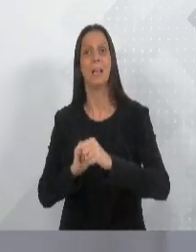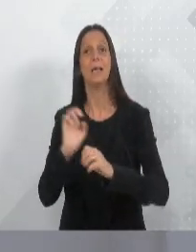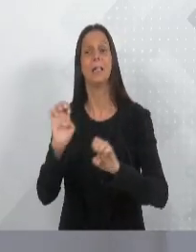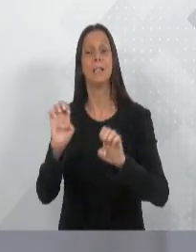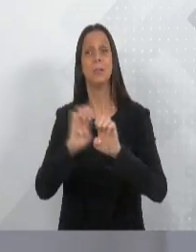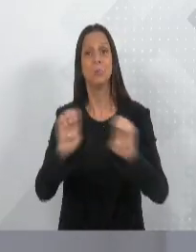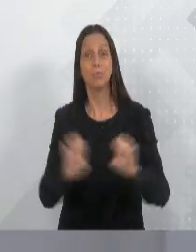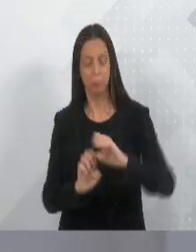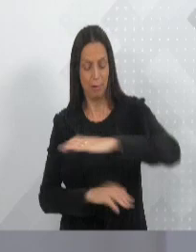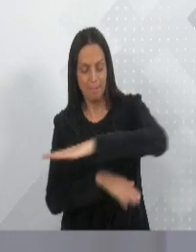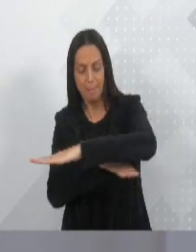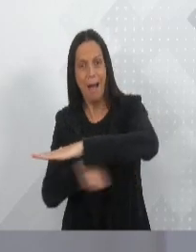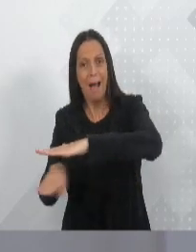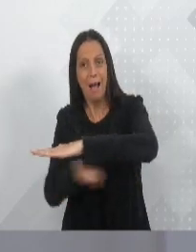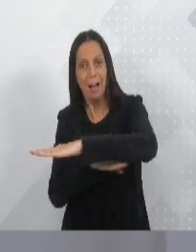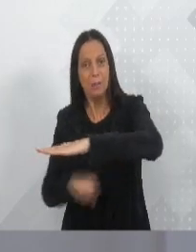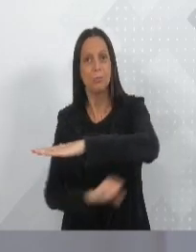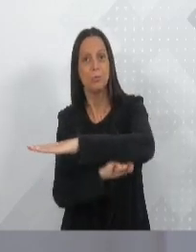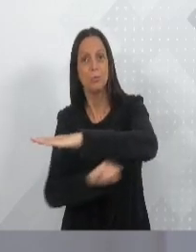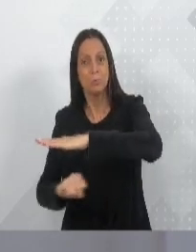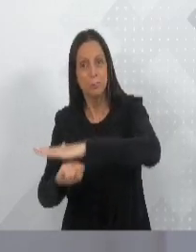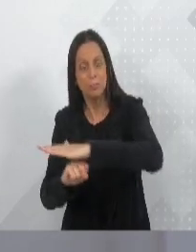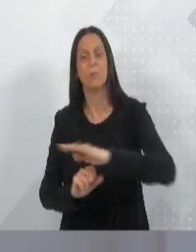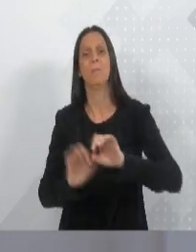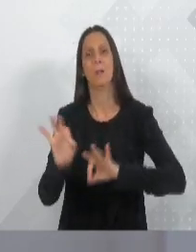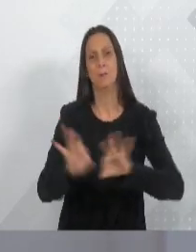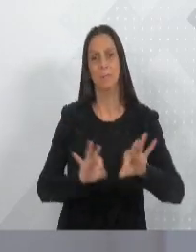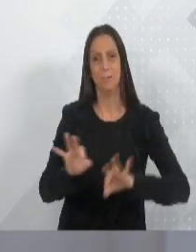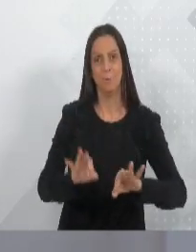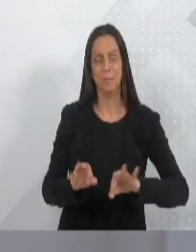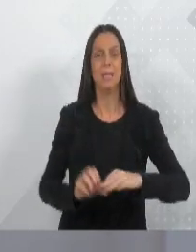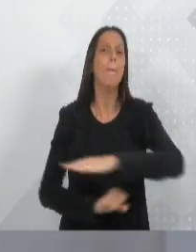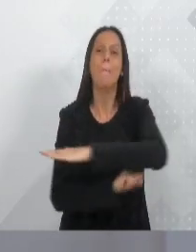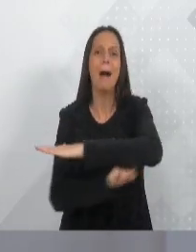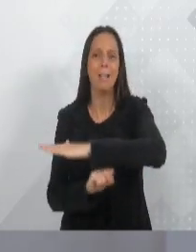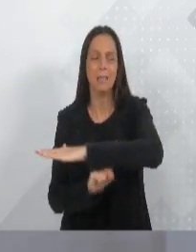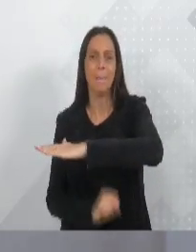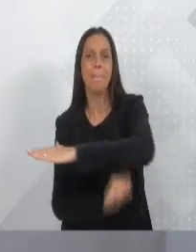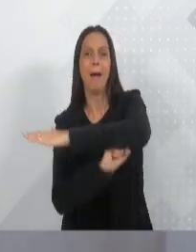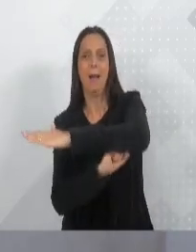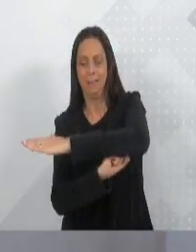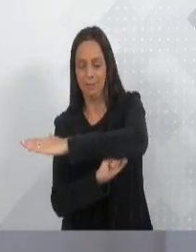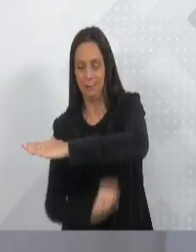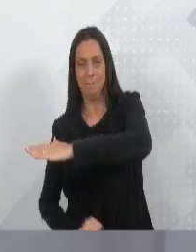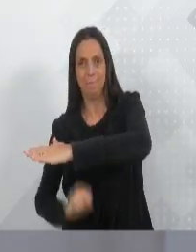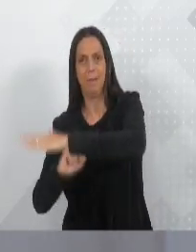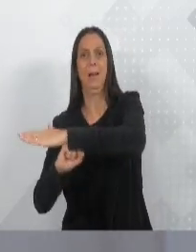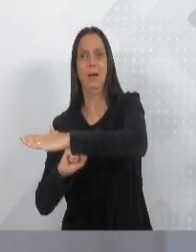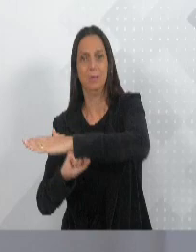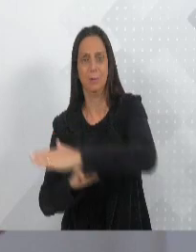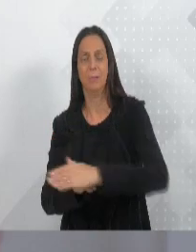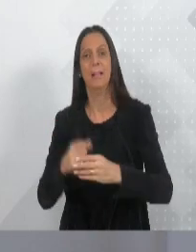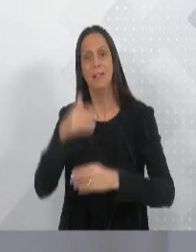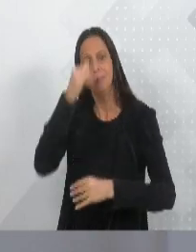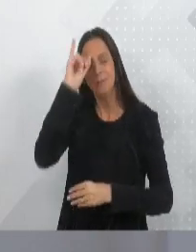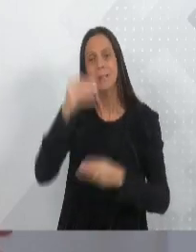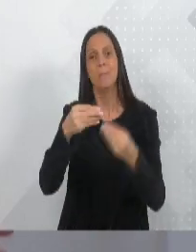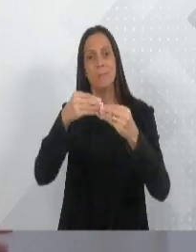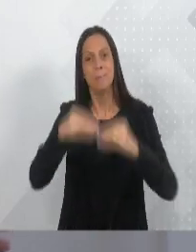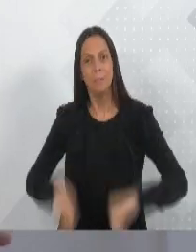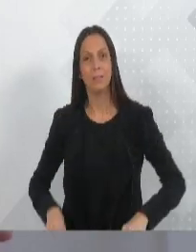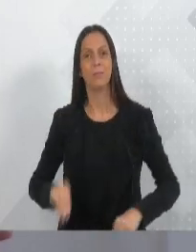água interfira na condição desse pavimento e a gente consiga de certa forma Minimizar os prejuízos ali causados a cada chuva